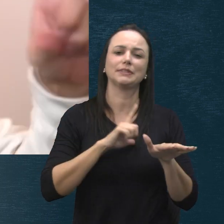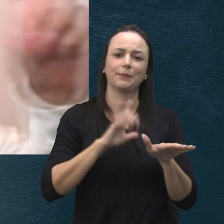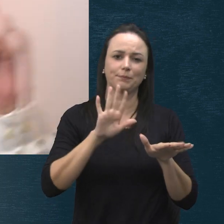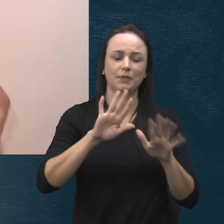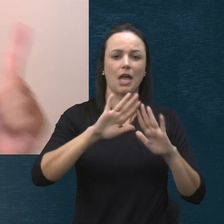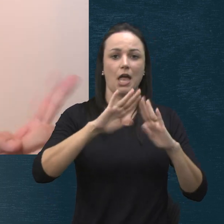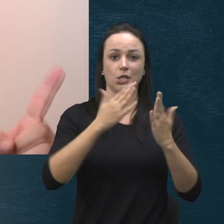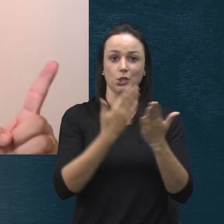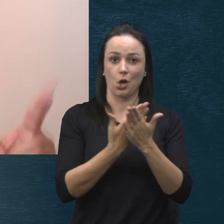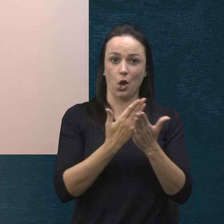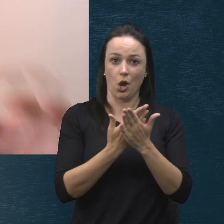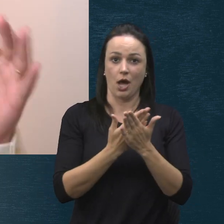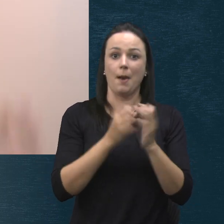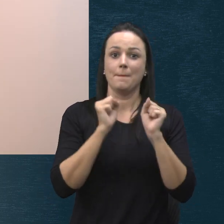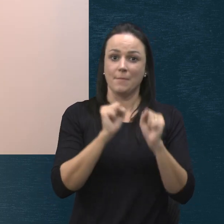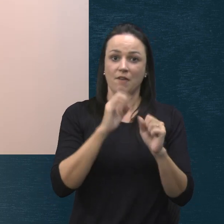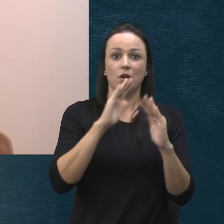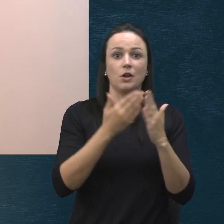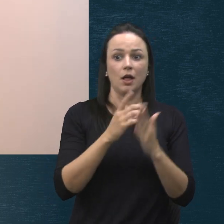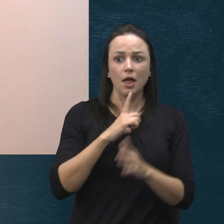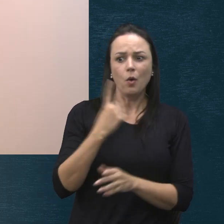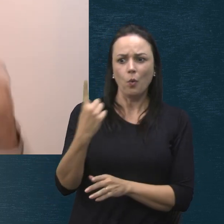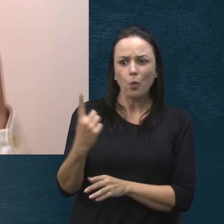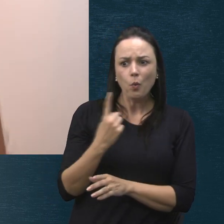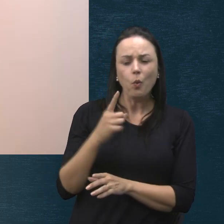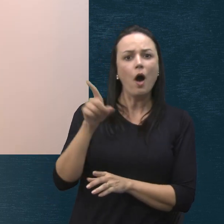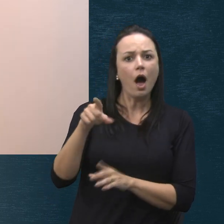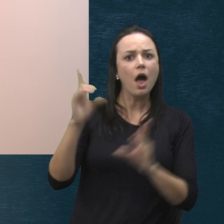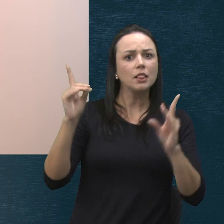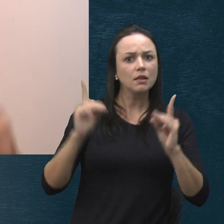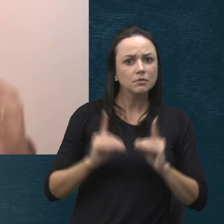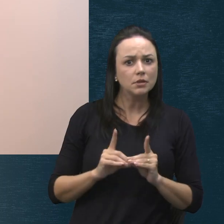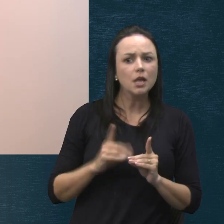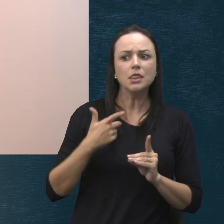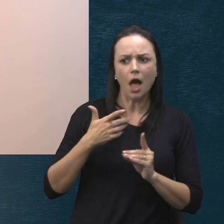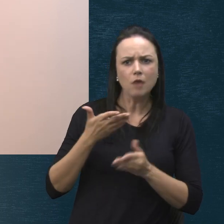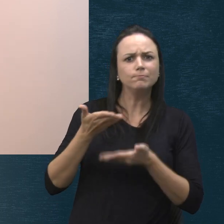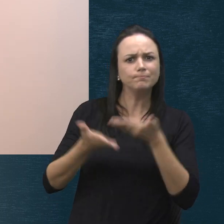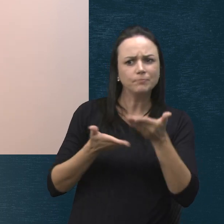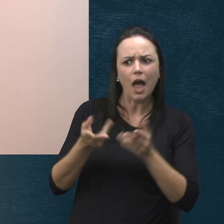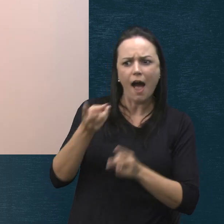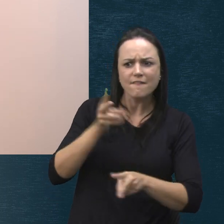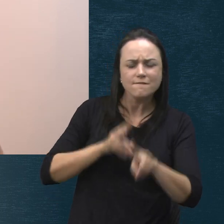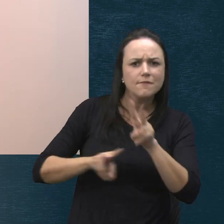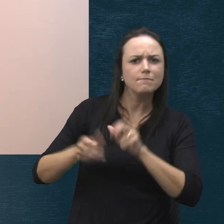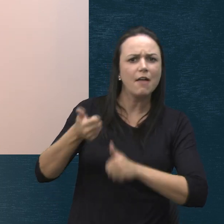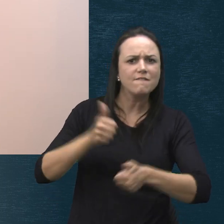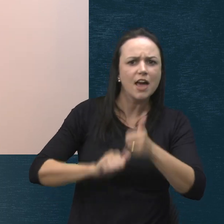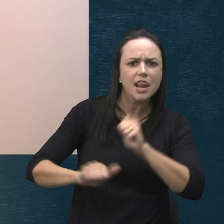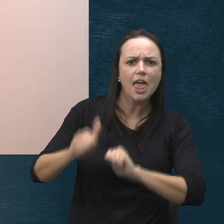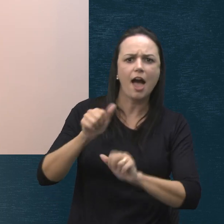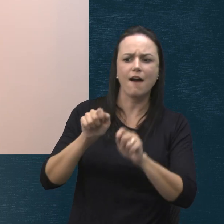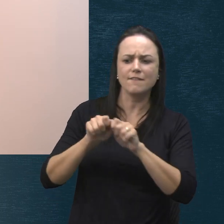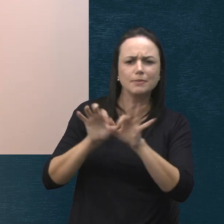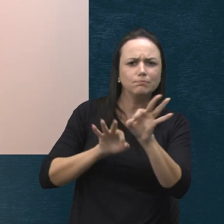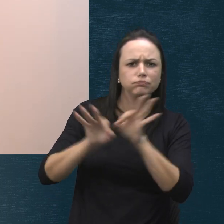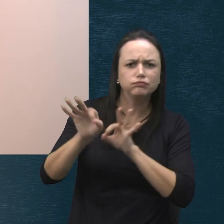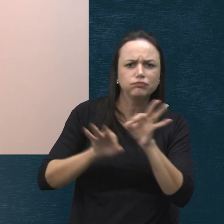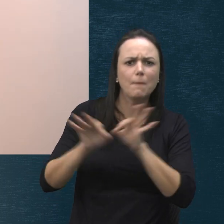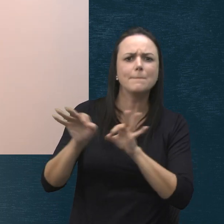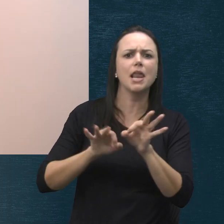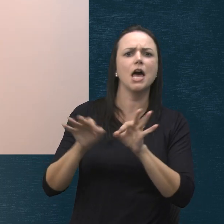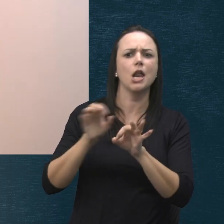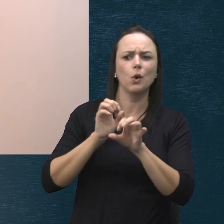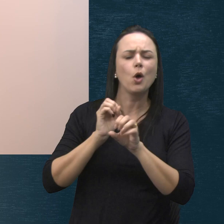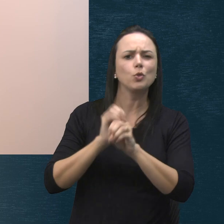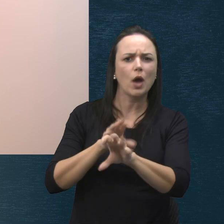assim, não, tem um aluno com deficiência aqui, vamos fazer um negócio redondo, vamos avaliar, beleza, vamos fazer um plano educacional individualizado, aí precisa,